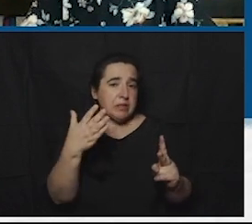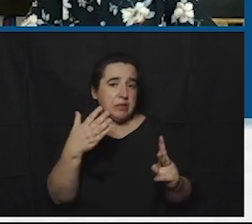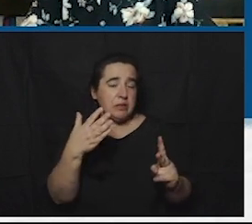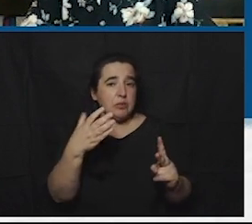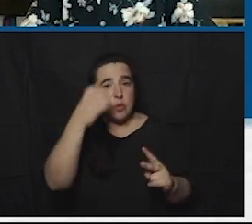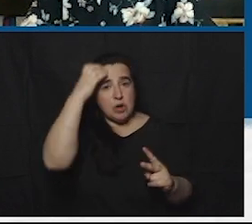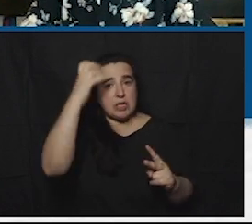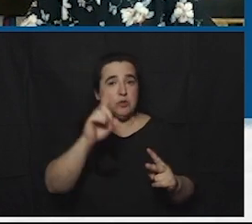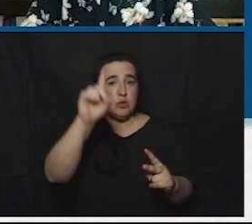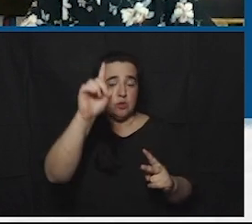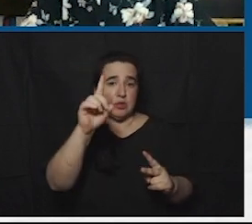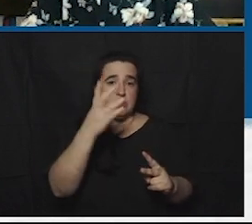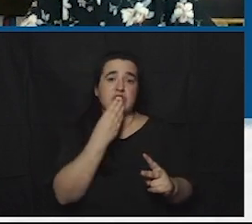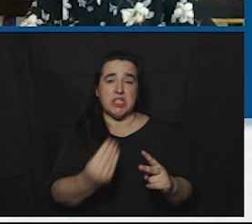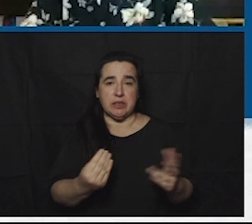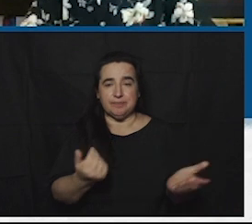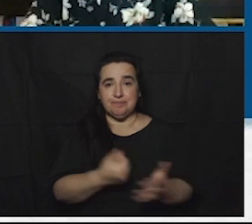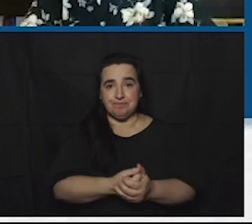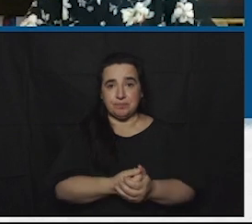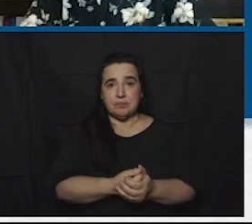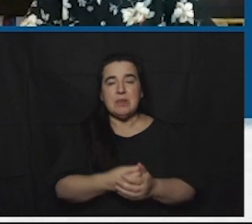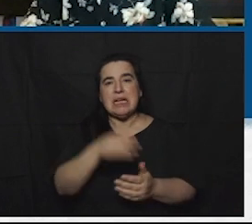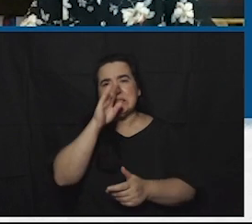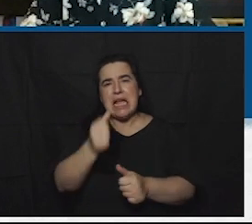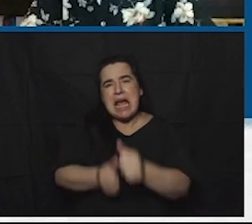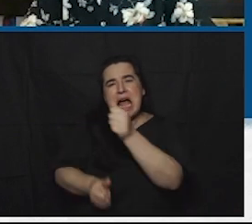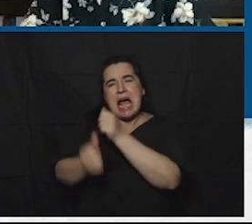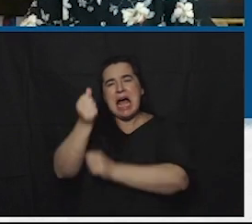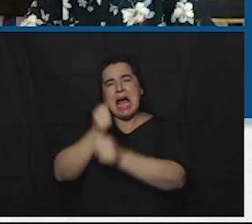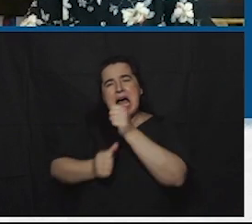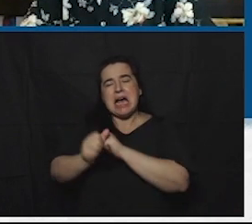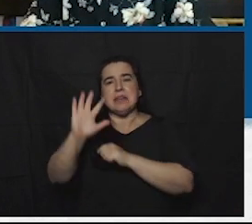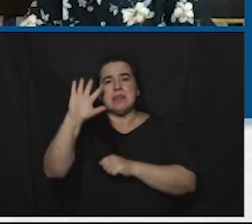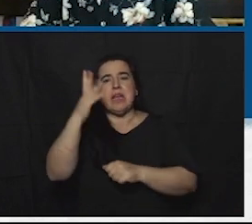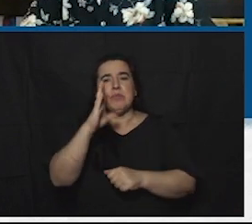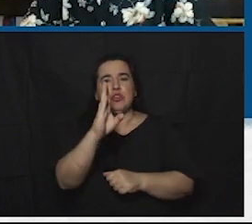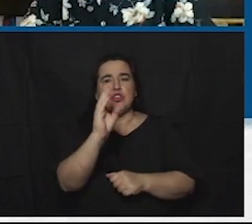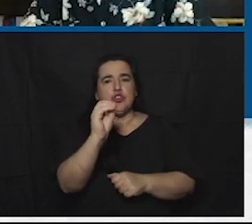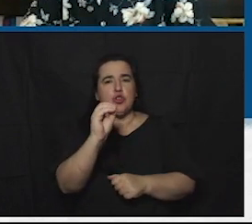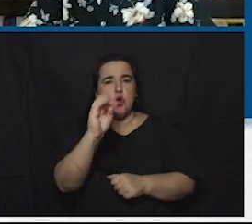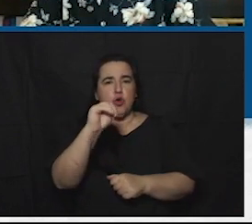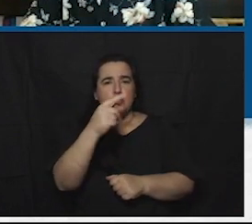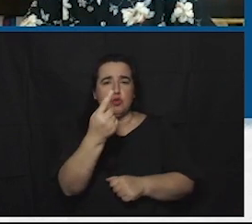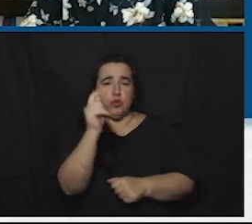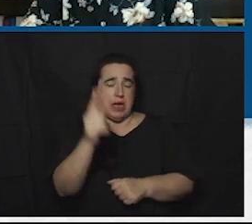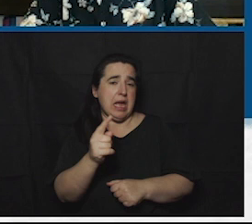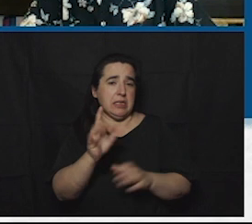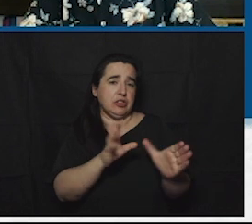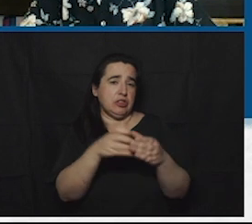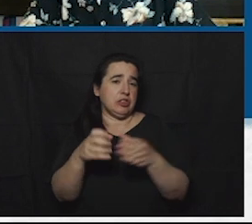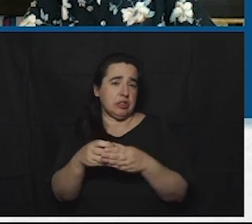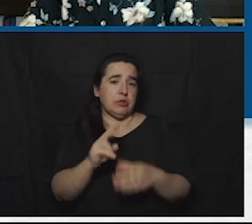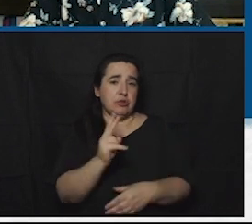do norte, do reino de Israel. Se vamos recuar atrás ao tempo de Josué, sabemos que as tribos de Naftali e as tribos de Zebulon, que são aqui